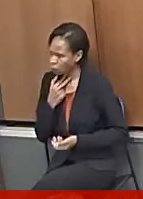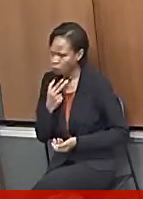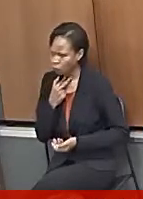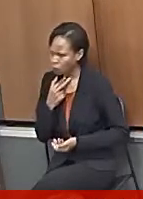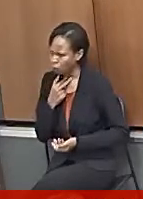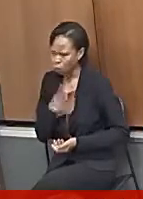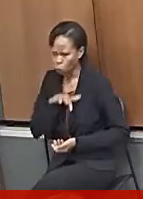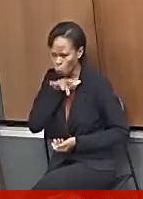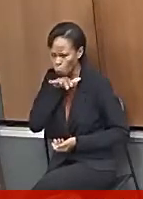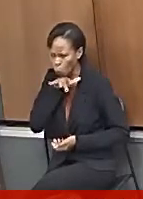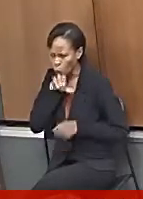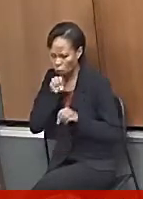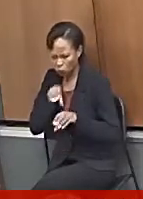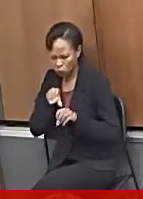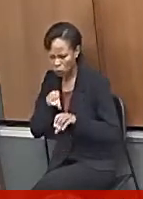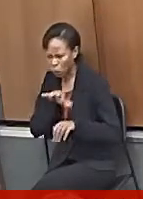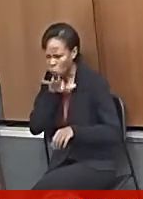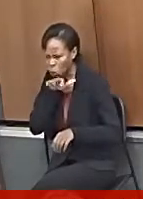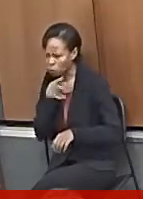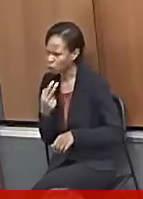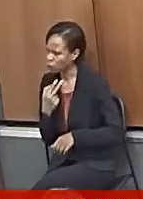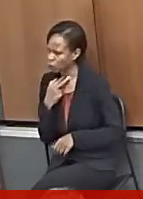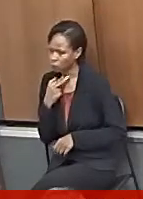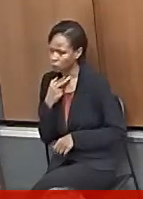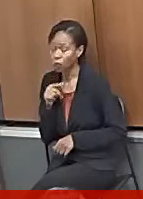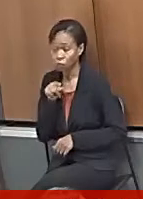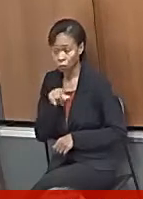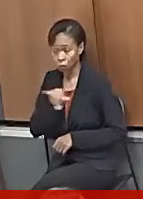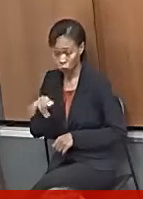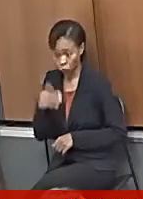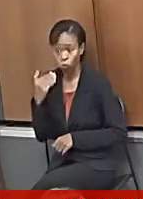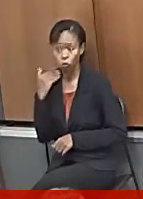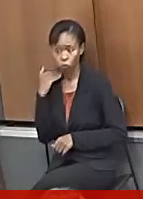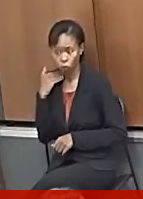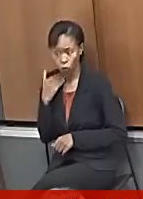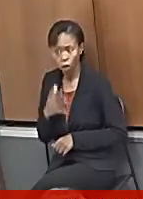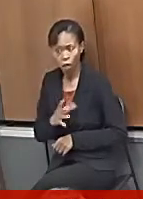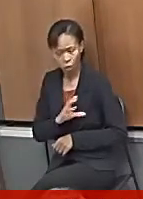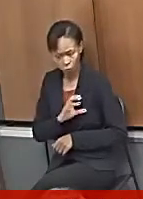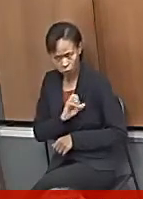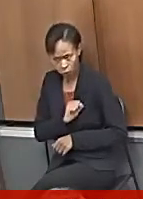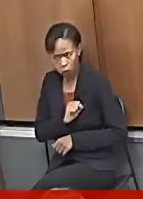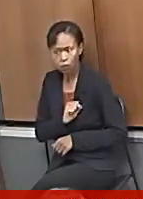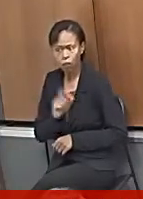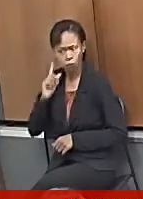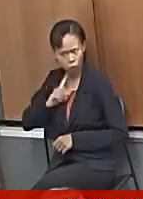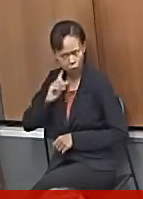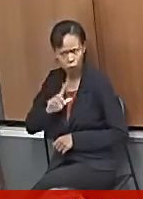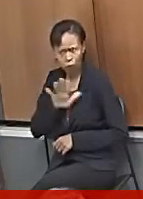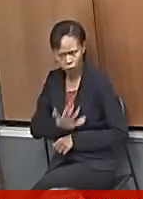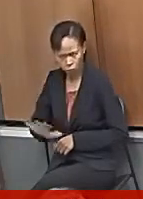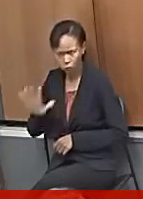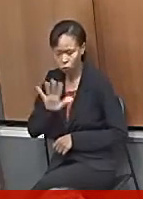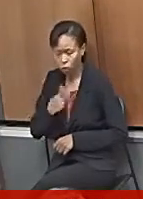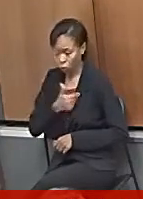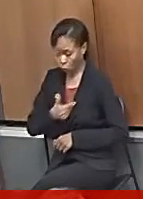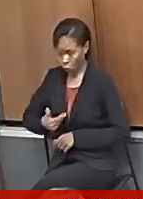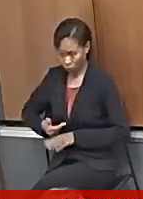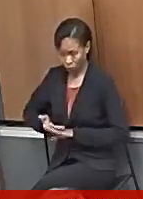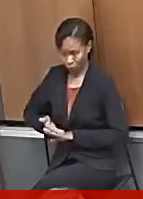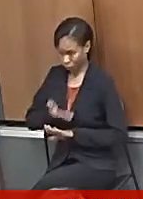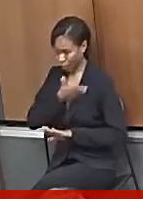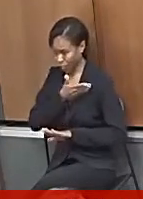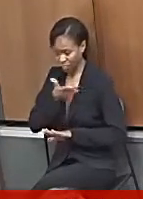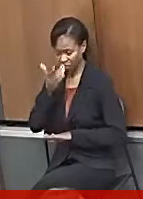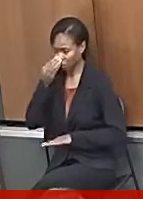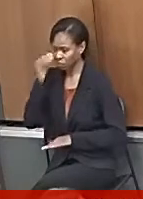de educação juiz de fora é muito querida por minas e o governo passado abandonou juiz de fora